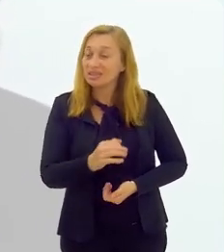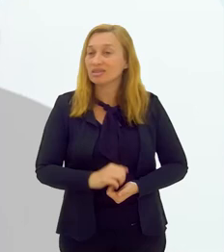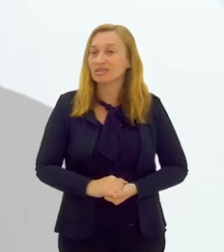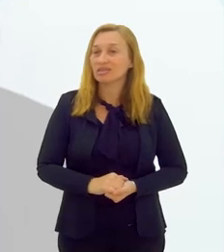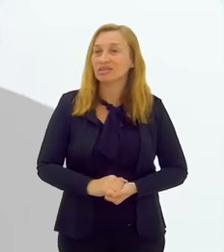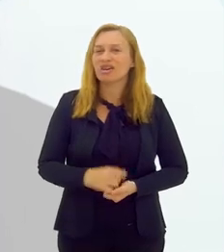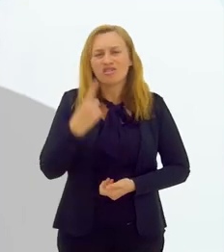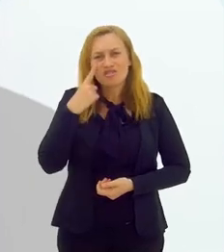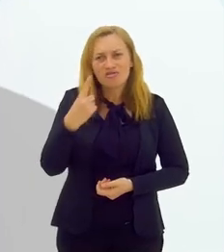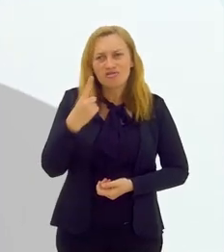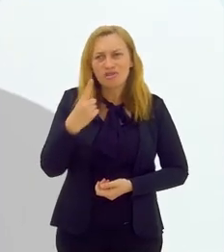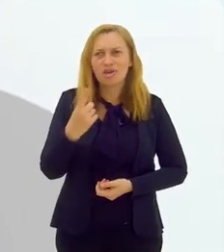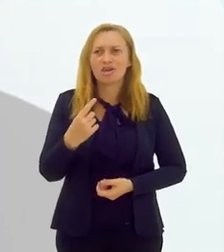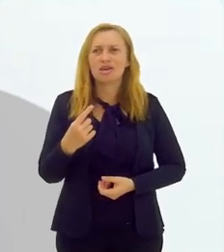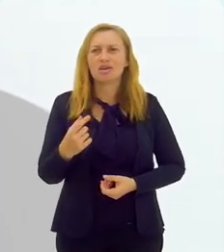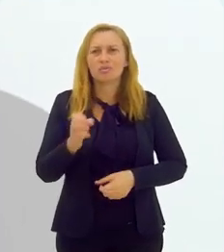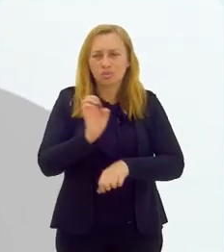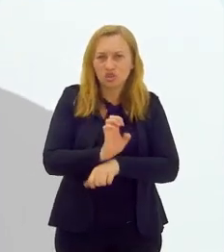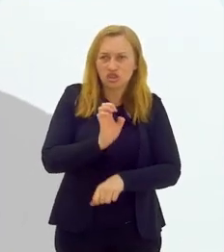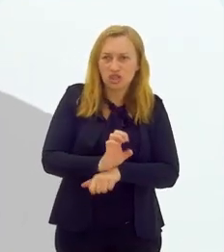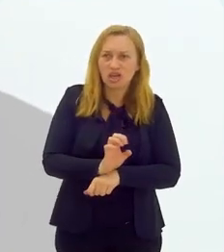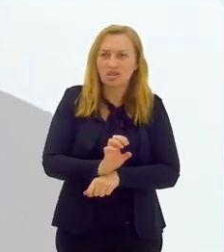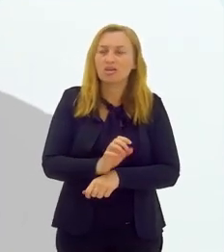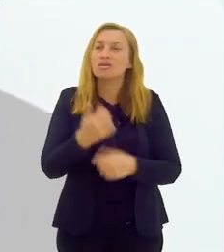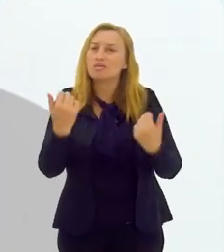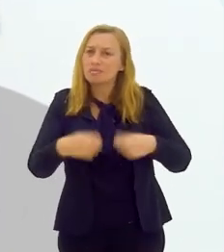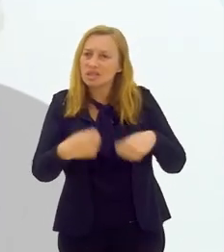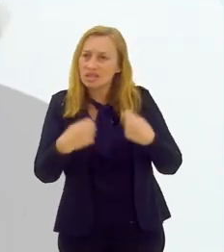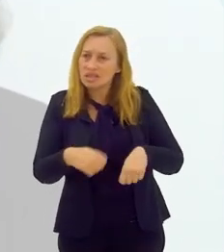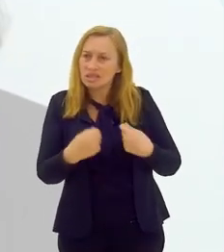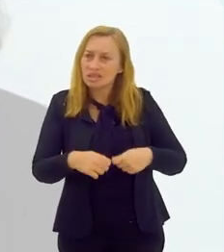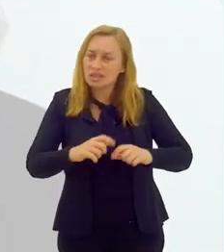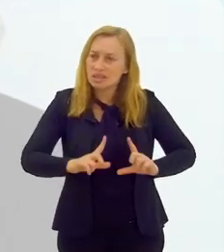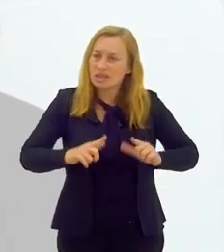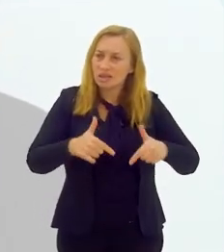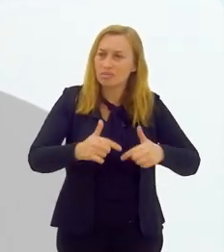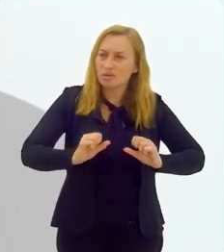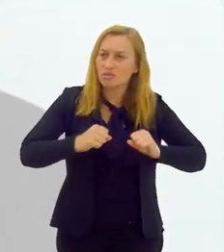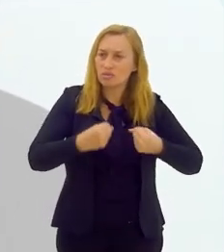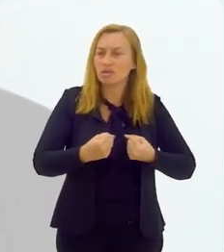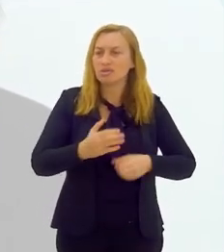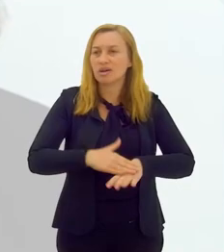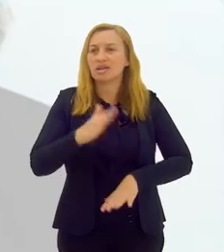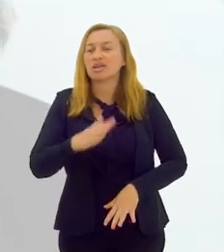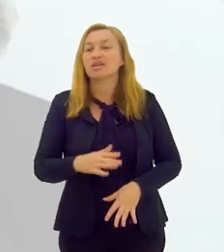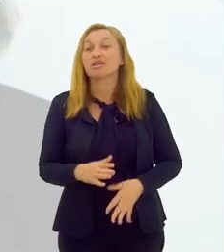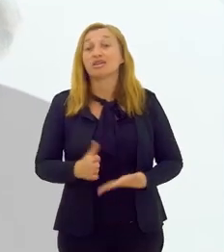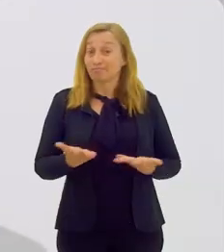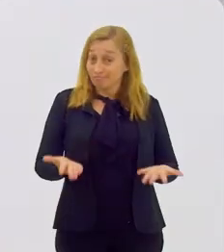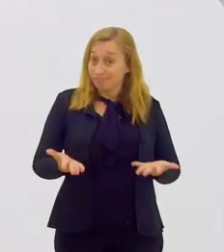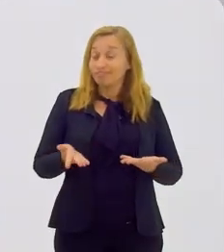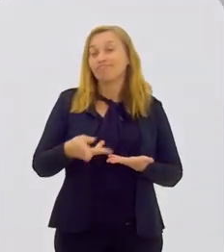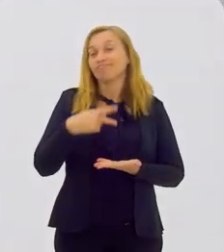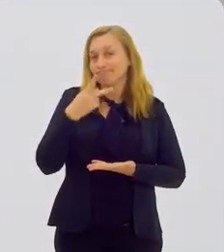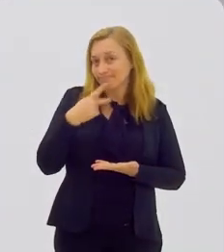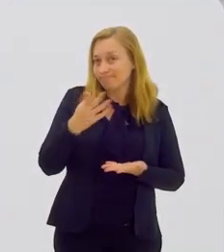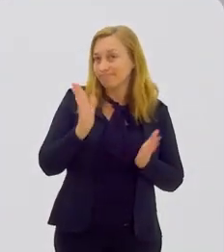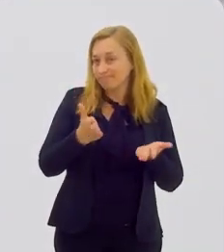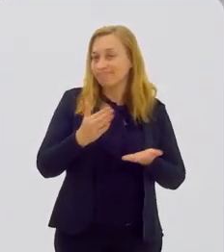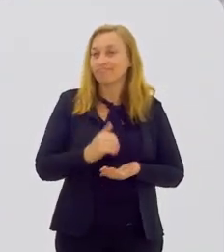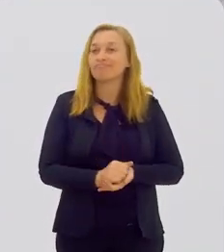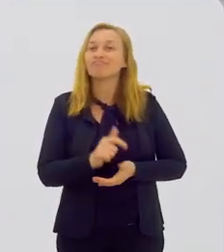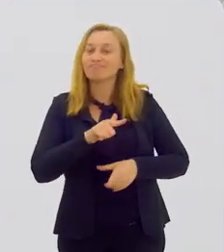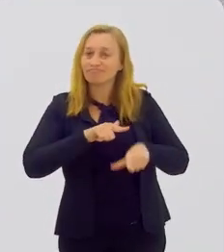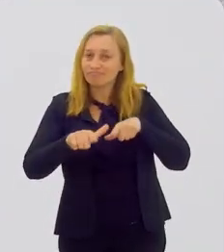de fato, né, que olha para as vocações do Estado, para o que a gente precisa atuar com mais força. Olha, nossa, como eu